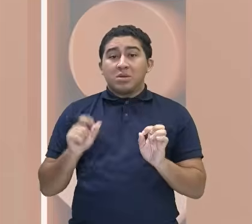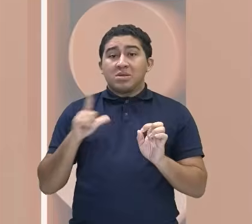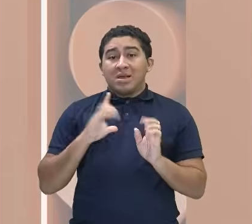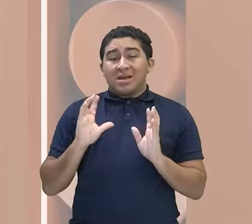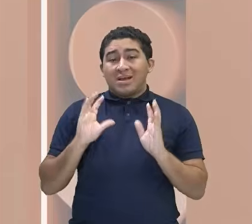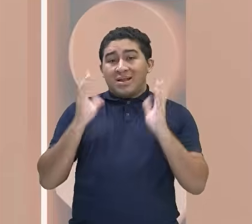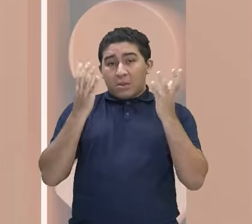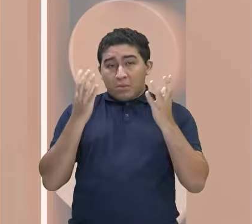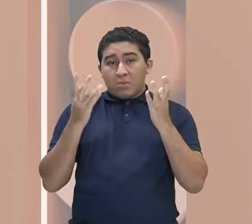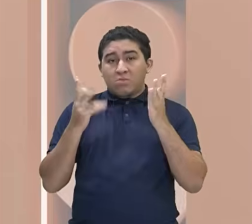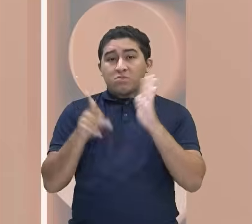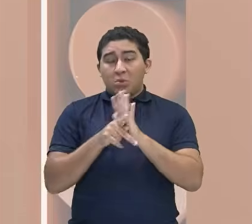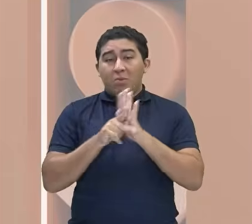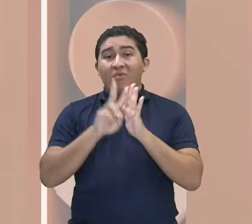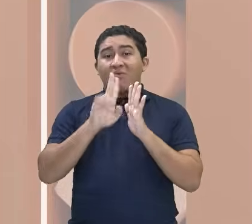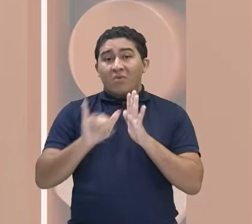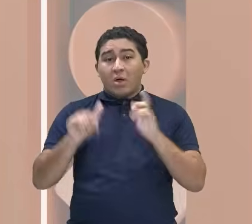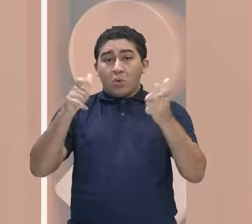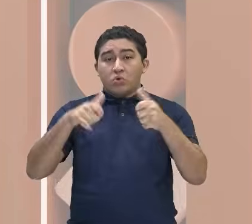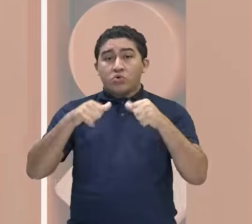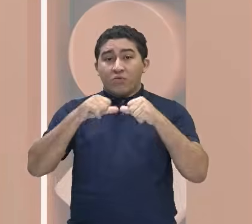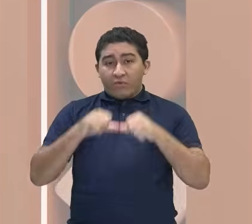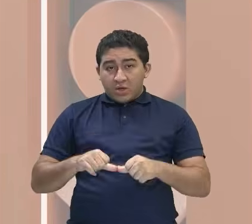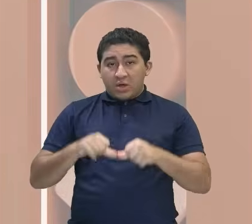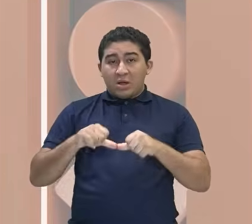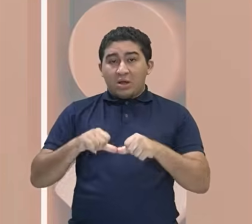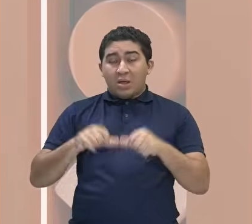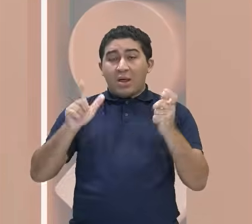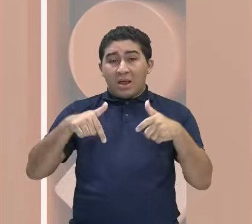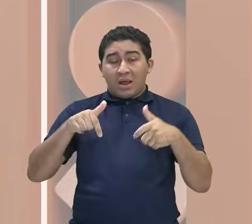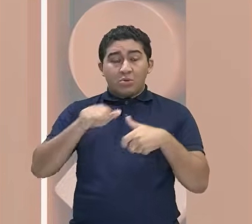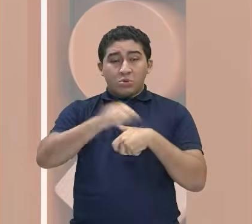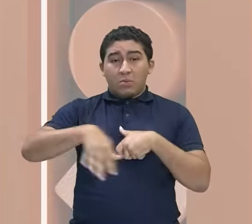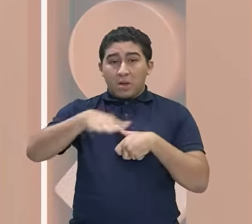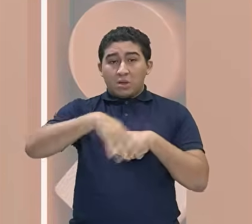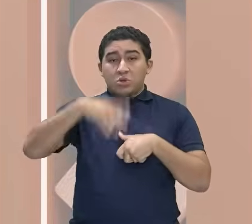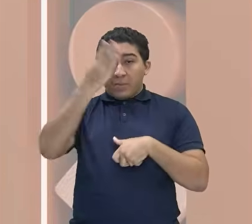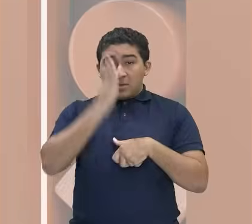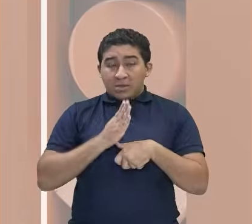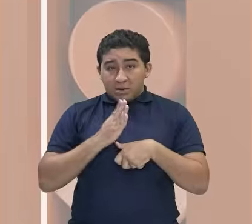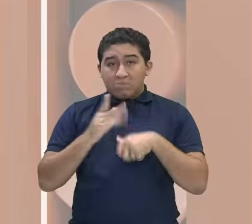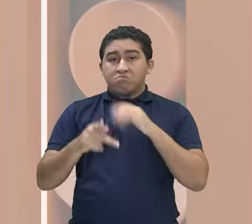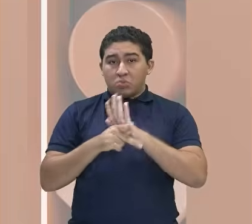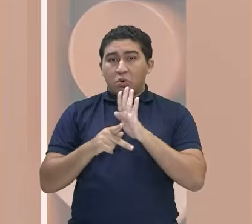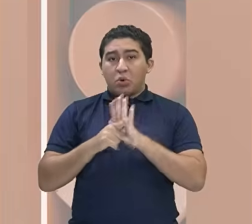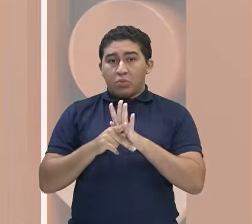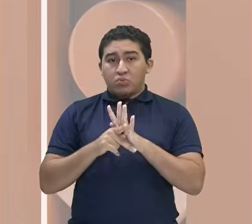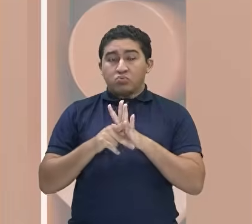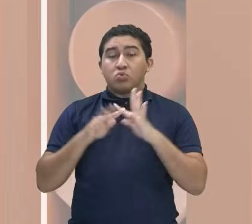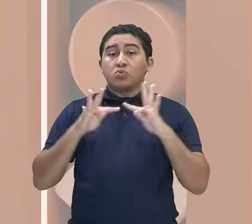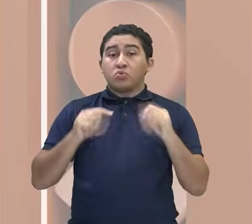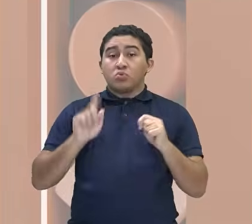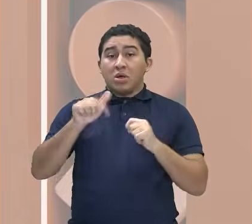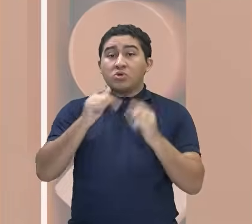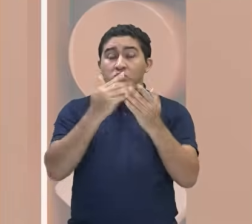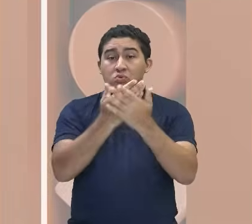climas que vai estar localizado, aí vai estar no território brasileiro. Isso tudo, gente, foi estudado durante um